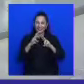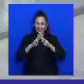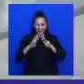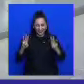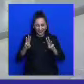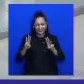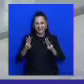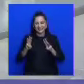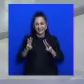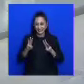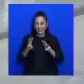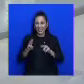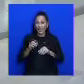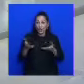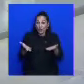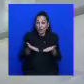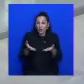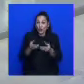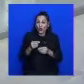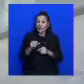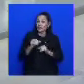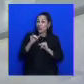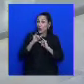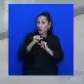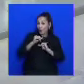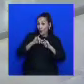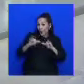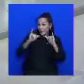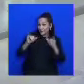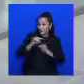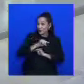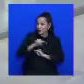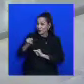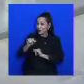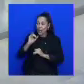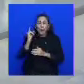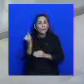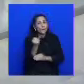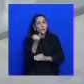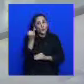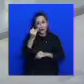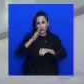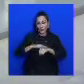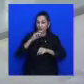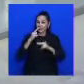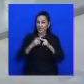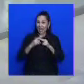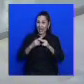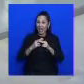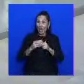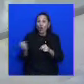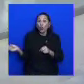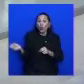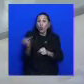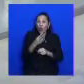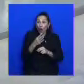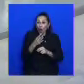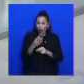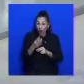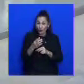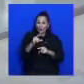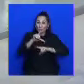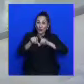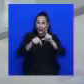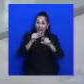da Caixa na internet. E hoje nós temos um recado muito importante da Caixa para você. Chegou a Mais Milionária,